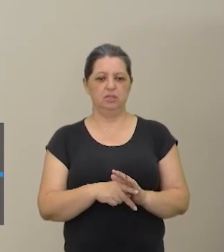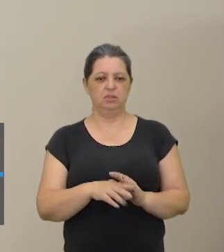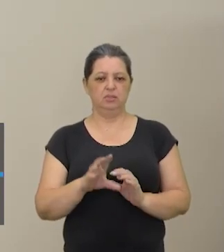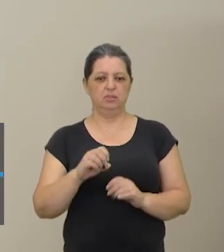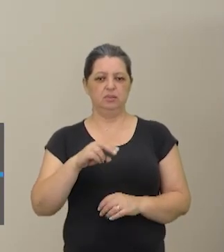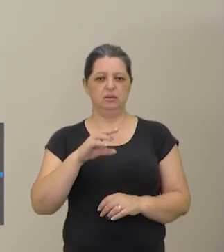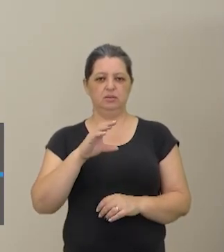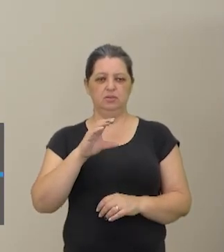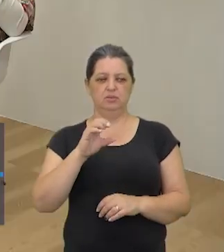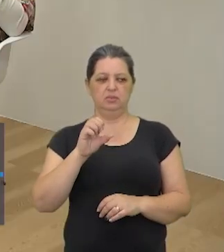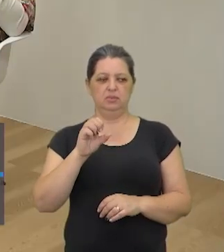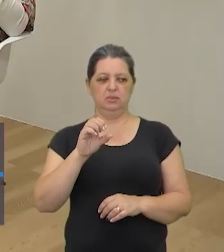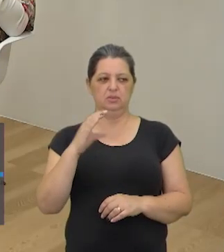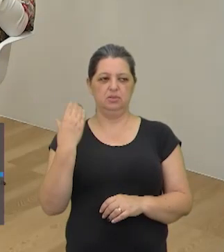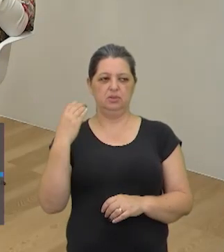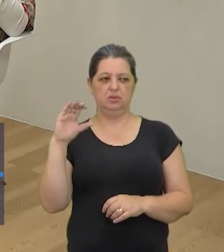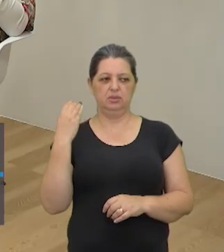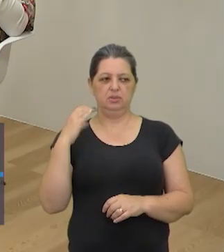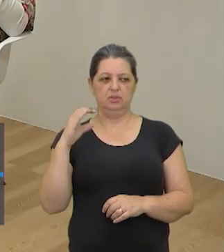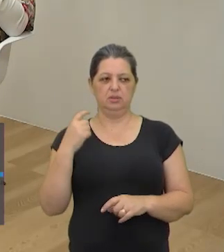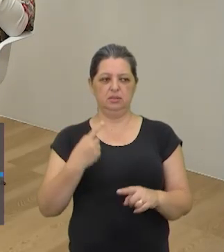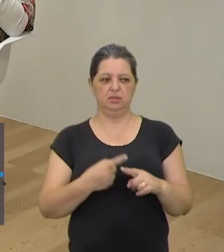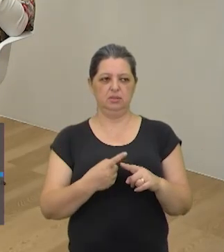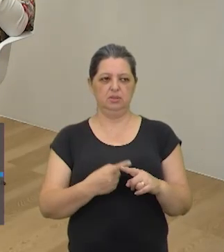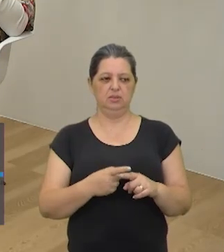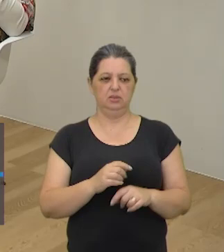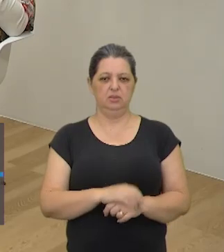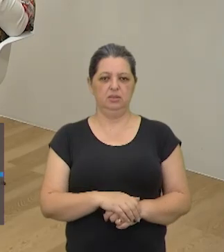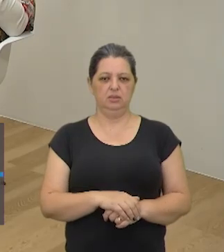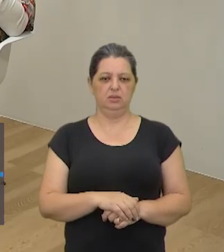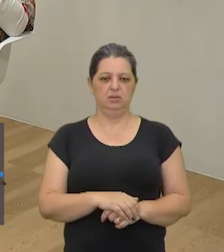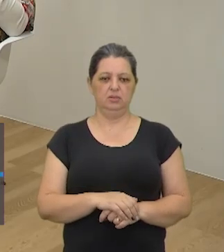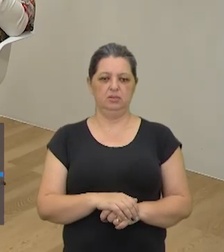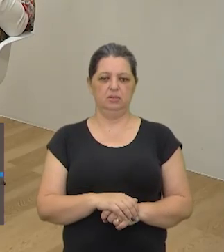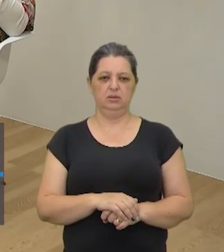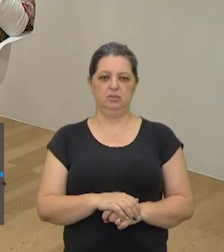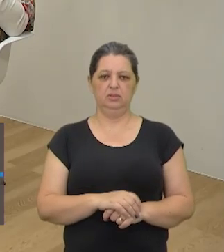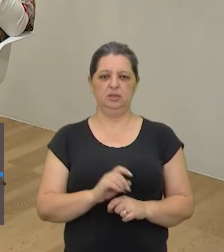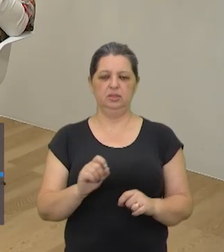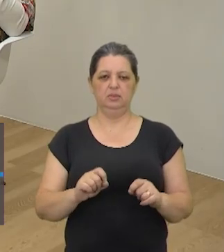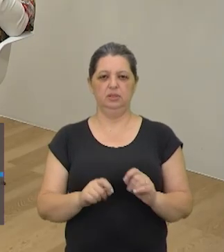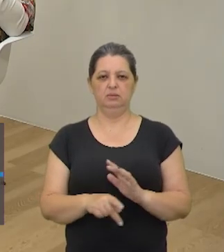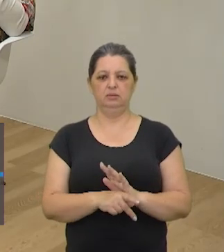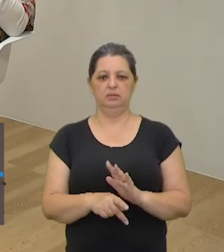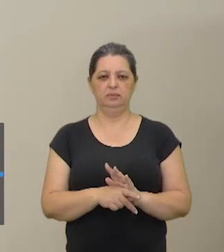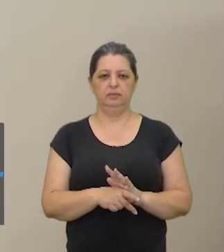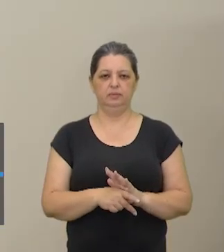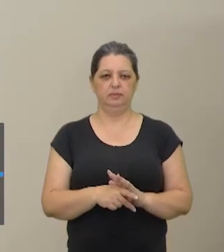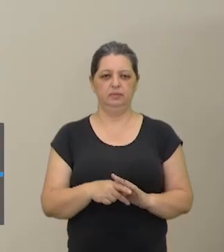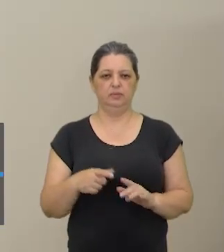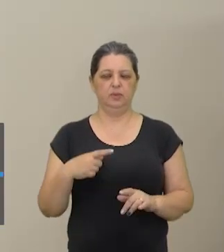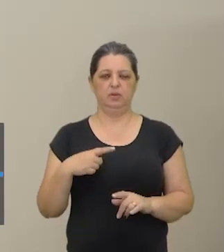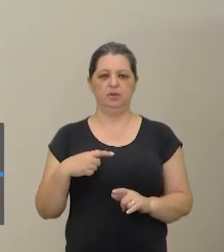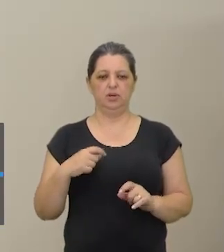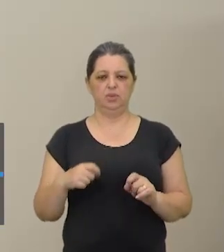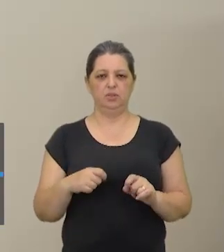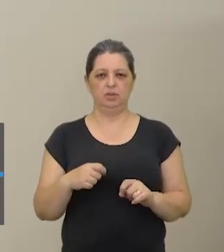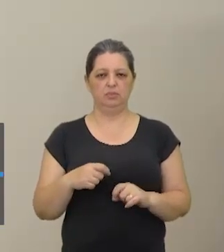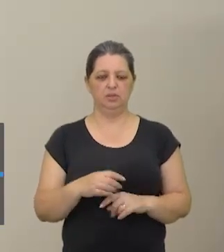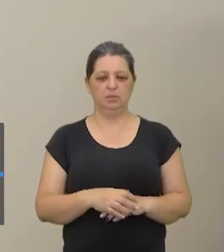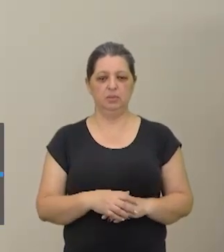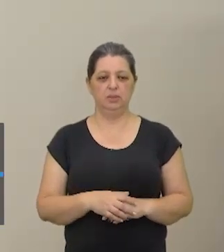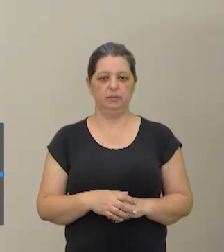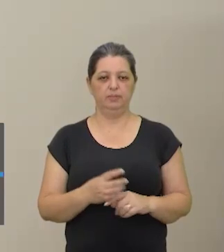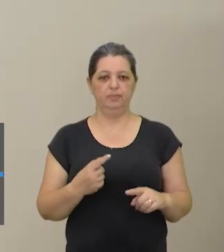Tem muito brecheret. Sim. Ah, tem coisas lindas. Aliás, antigamente, antes da pandemia, tinha um passeio que você fazia pelos cemitérios da cidade